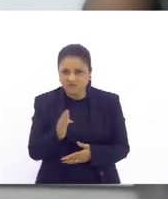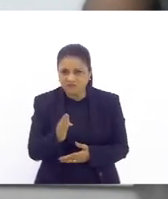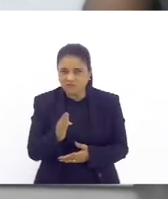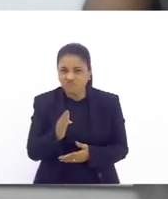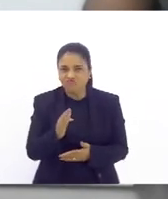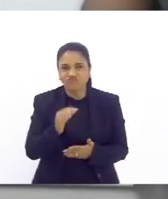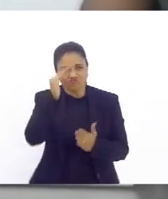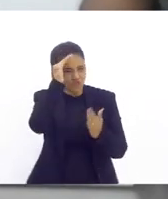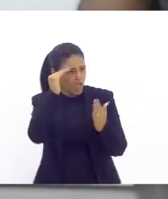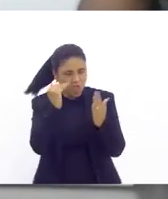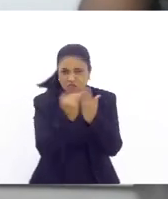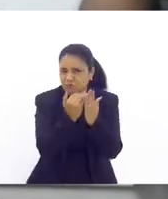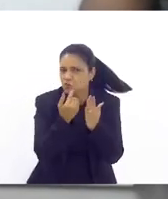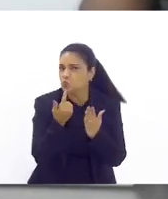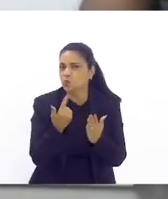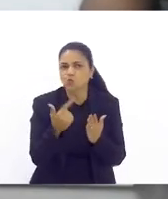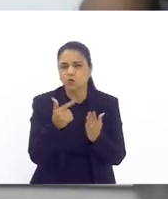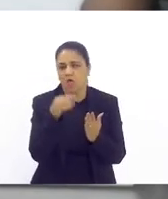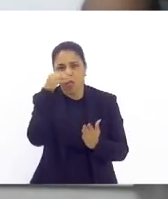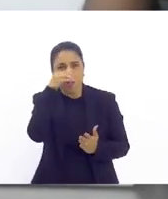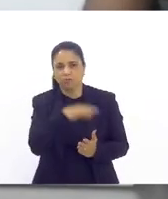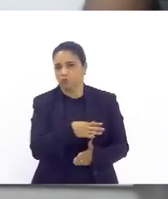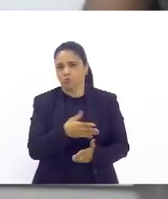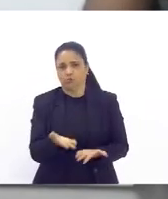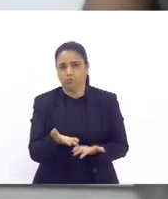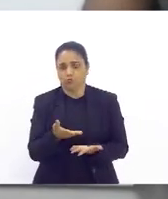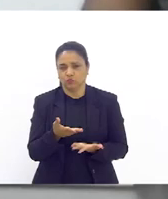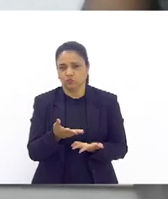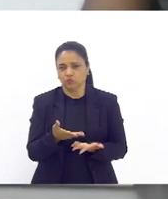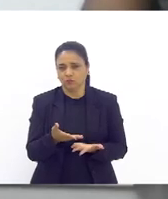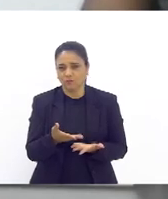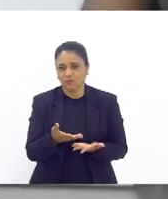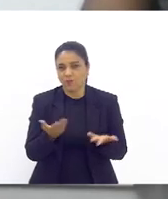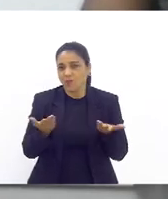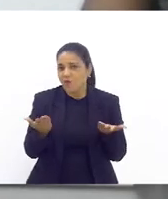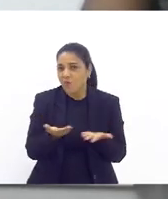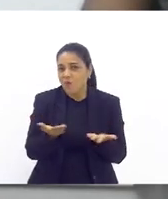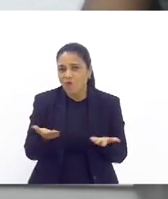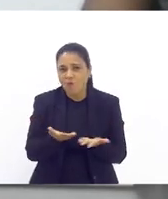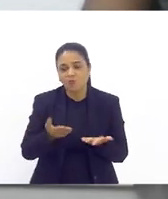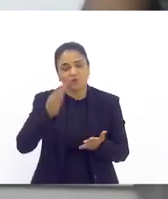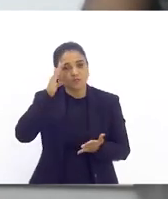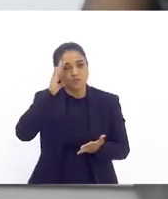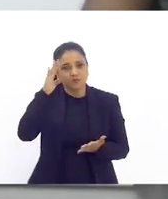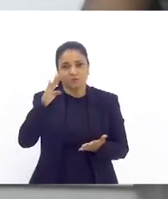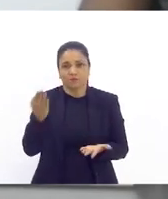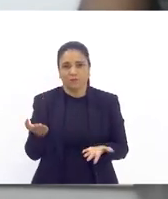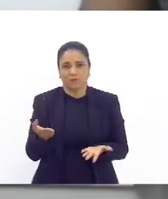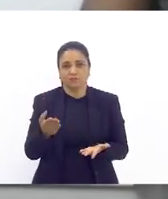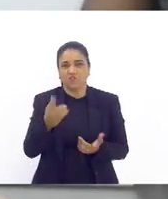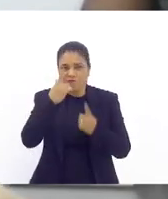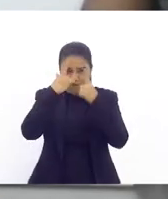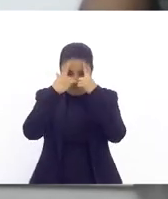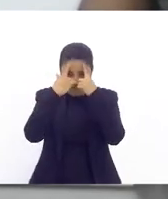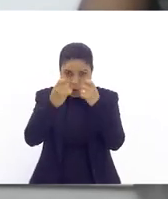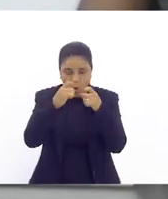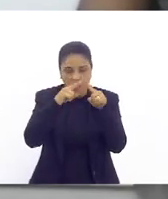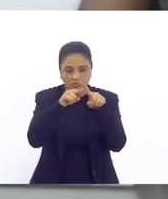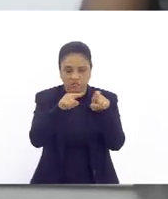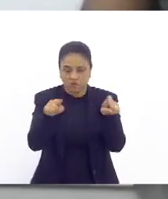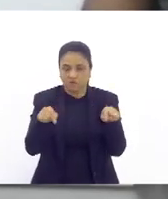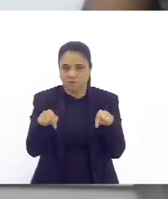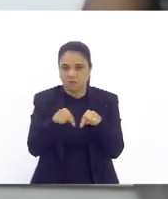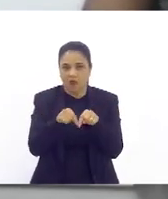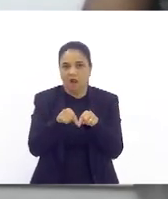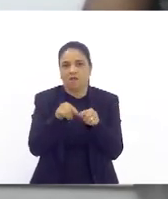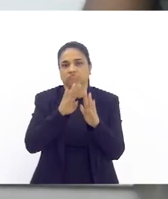uma falta de respeito absurda com professores que enfrentam hoje né Principalmente muita violência dentro da sala de